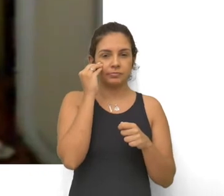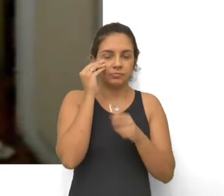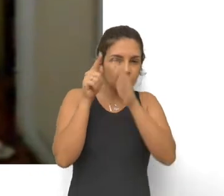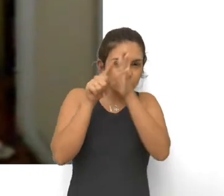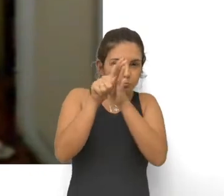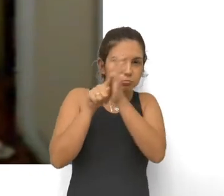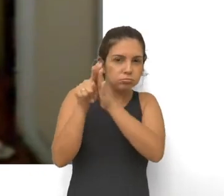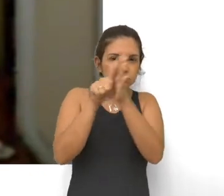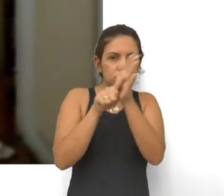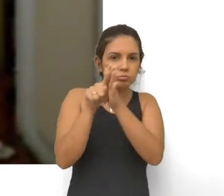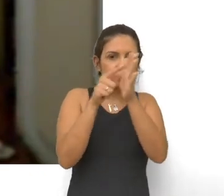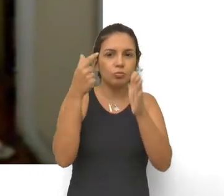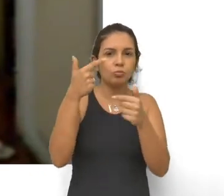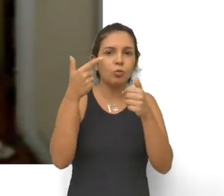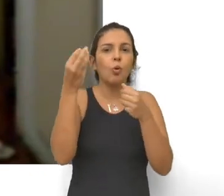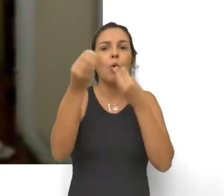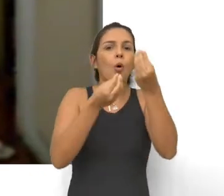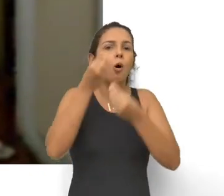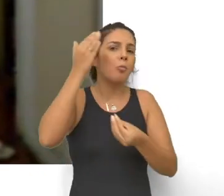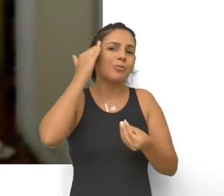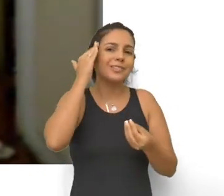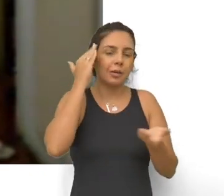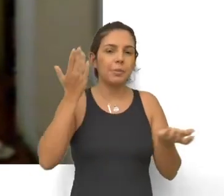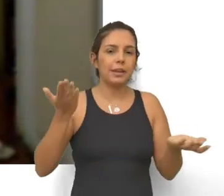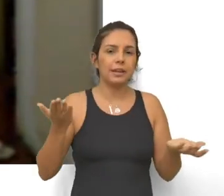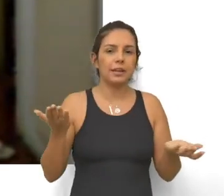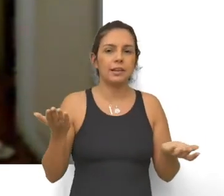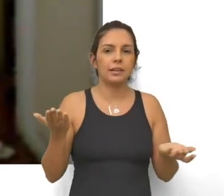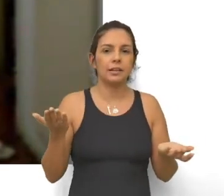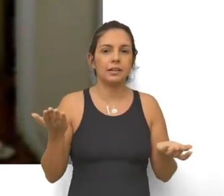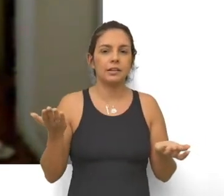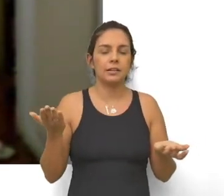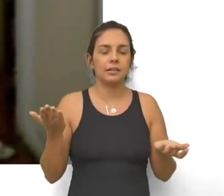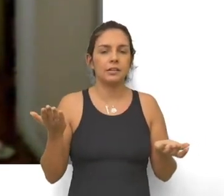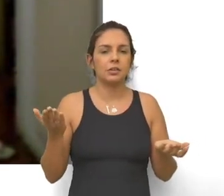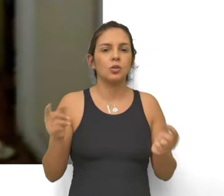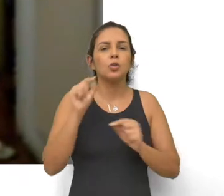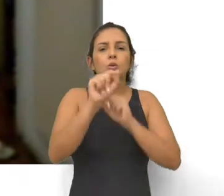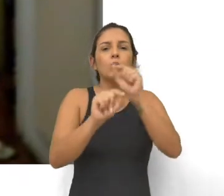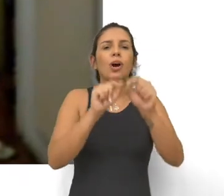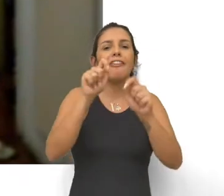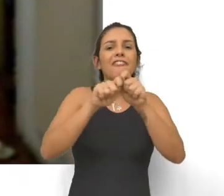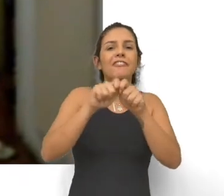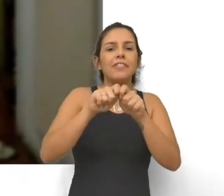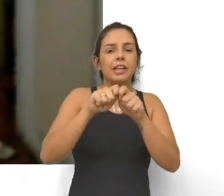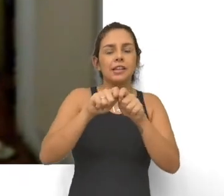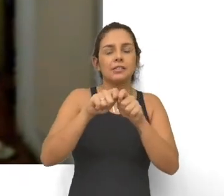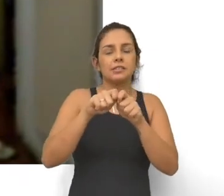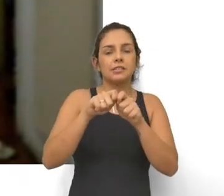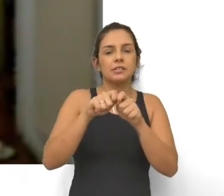especular, porque eu não tenho como saber, quer dizer, o que é que fez